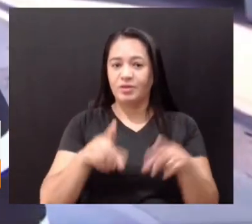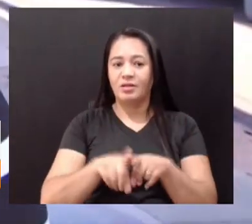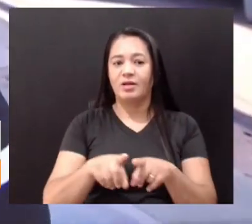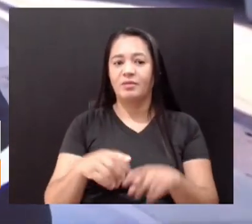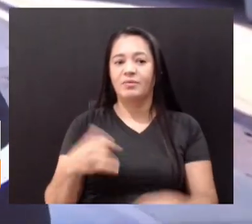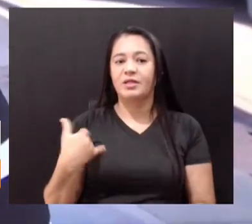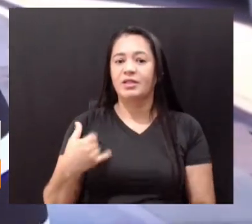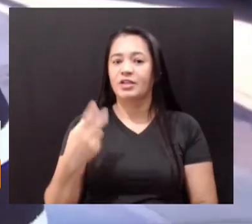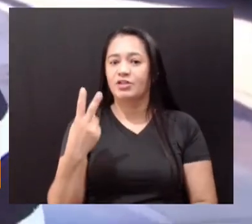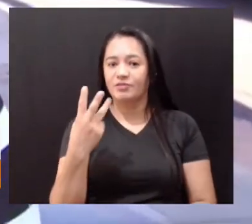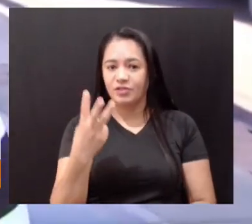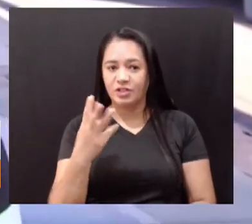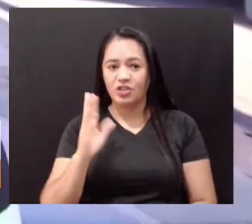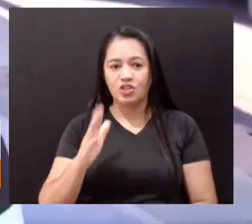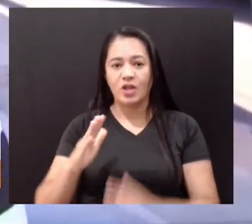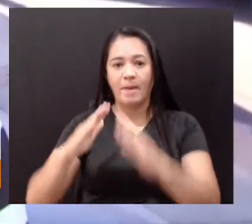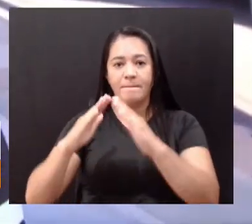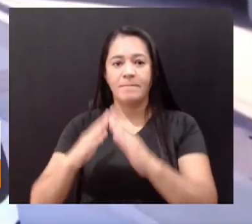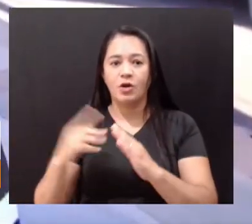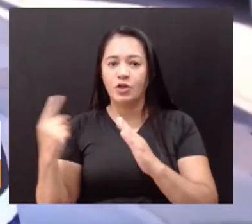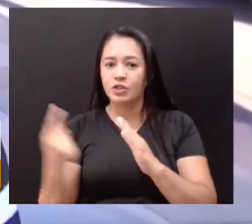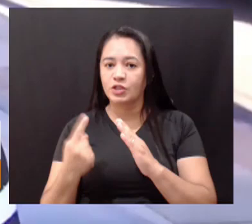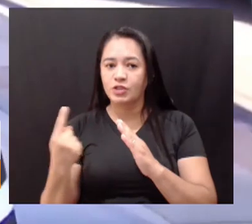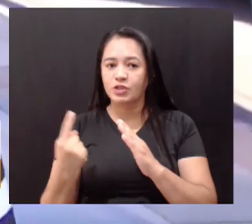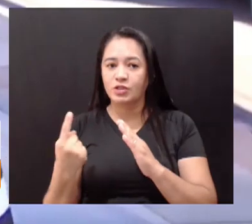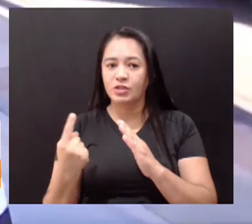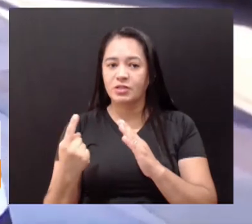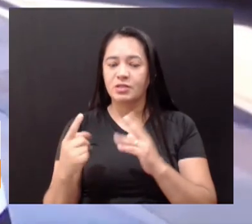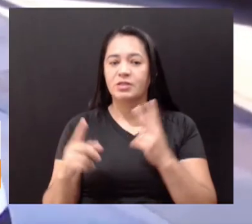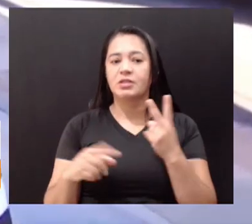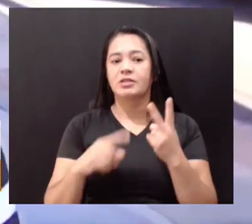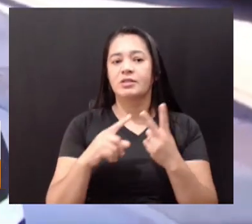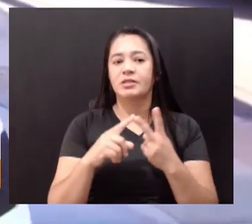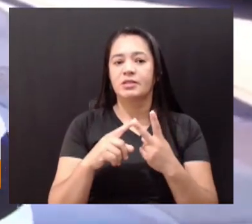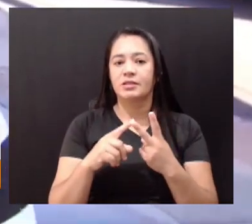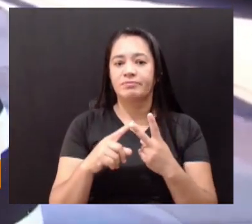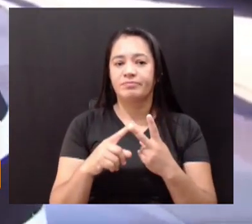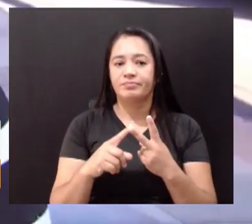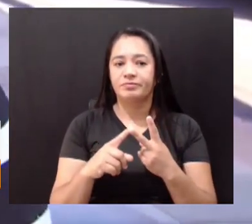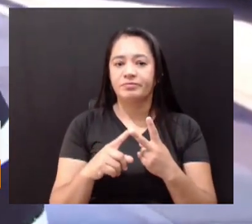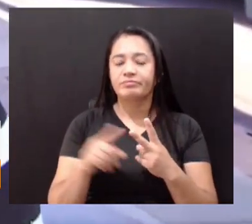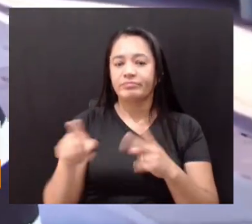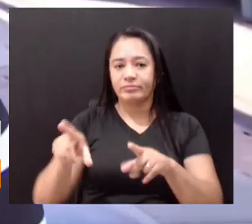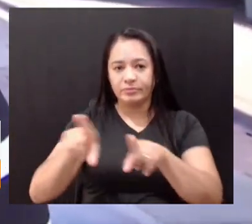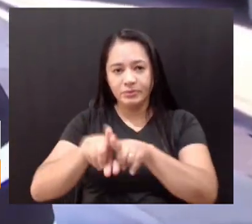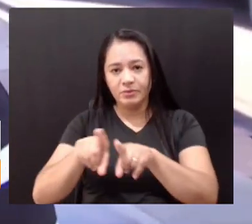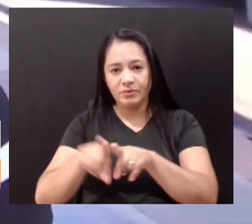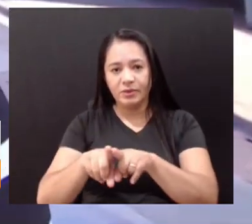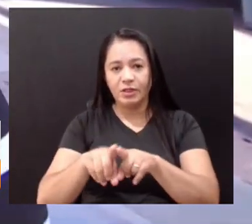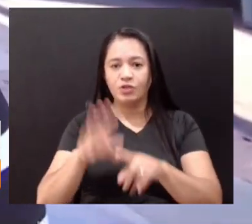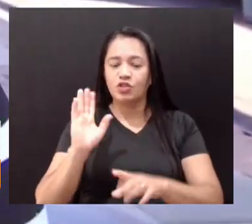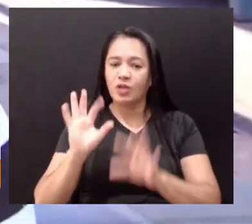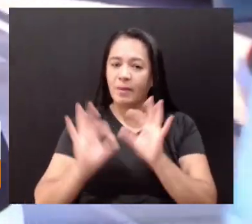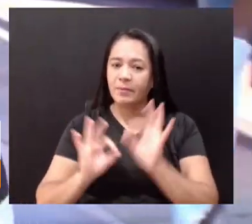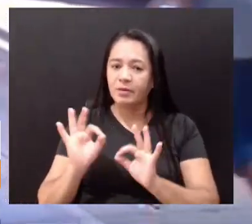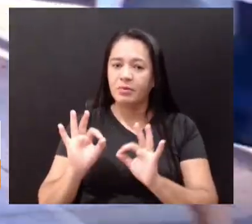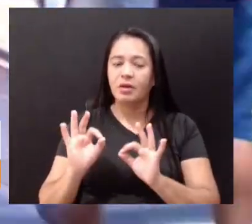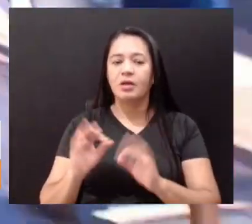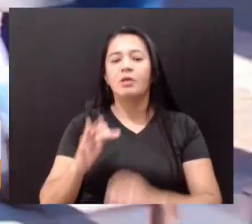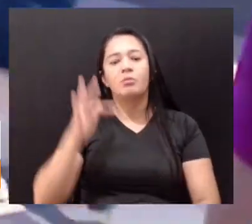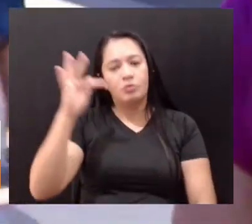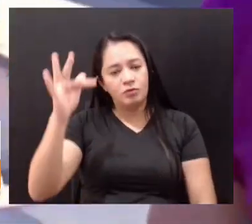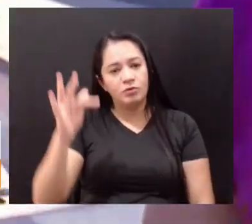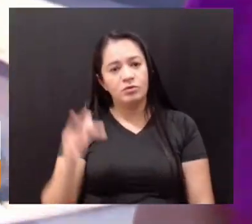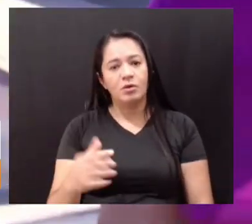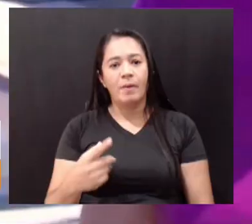mora sozinha desde os 20 anos e ela também, eu tenho preparado ela para isso, né? Porque a gente não vai poder